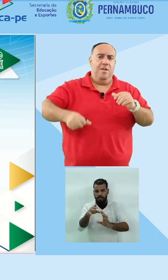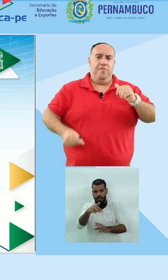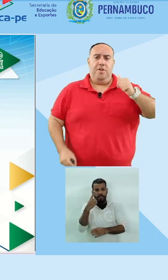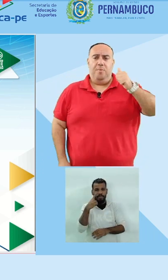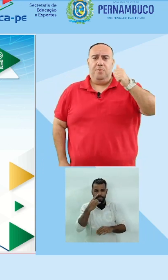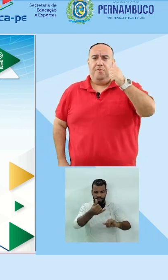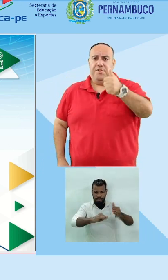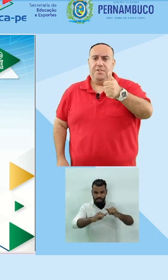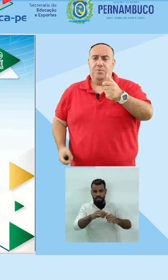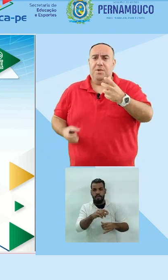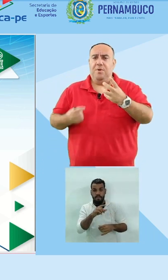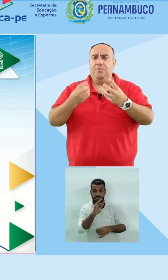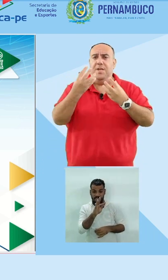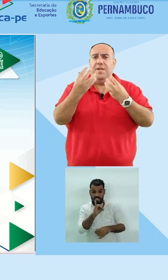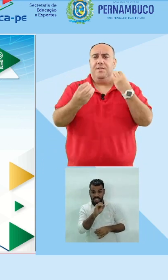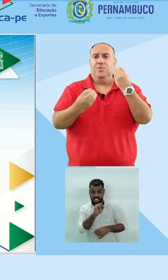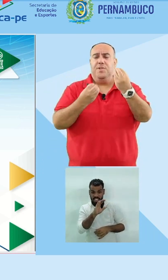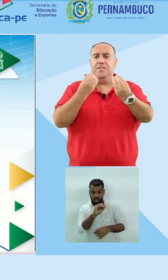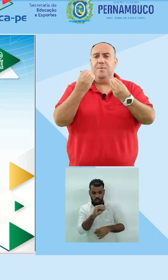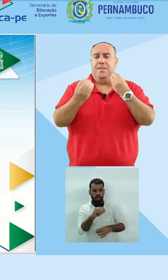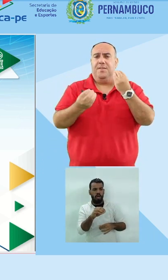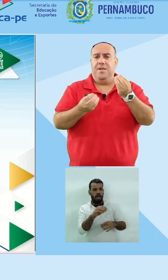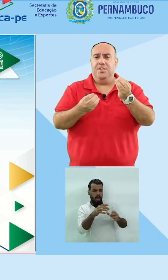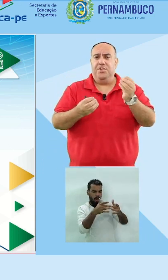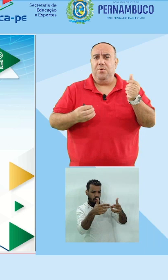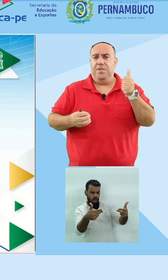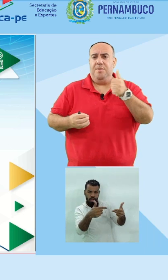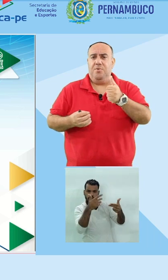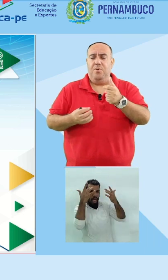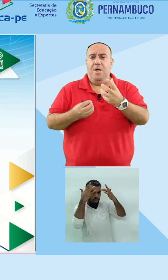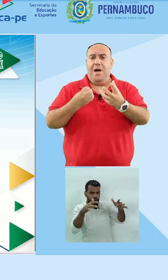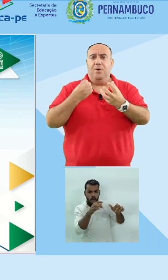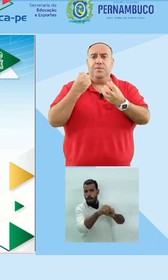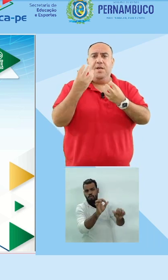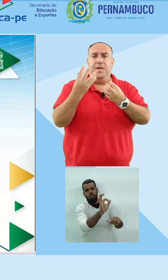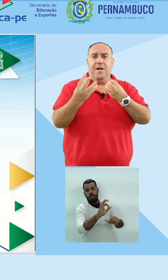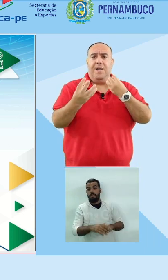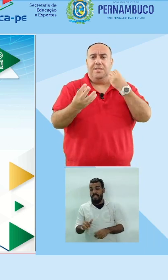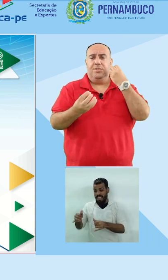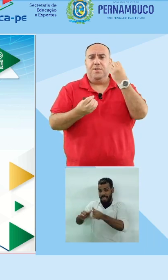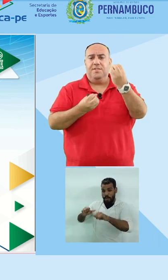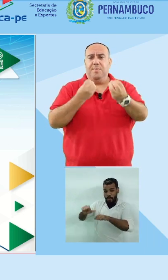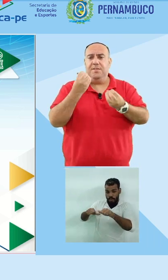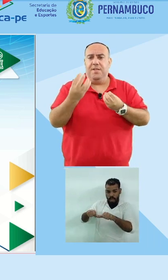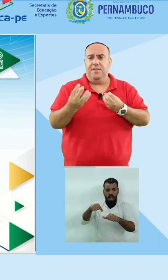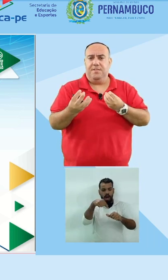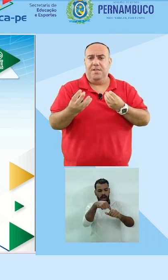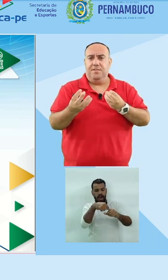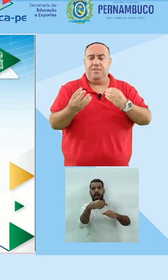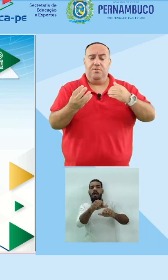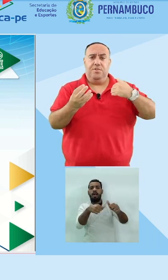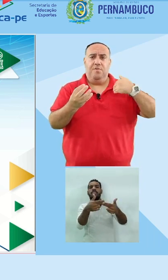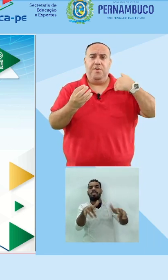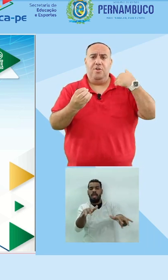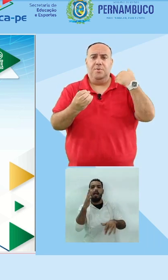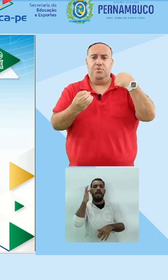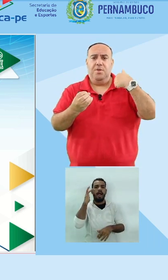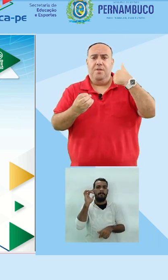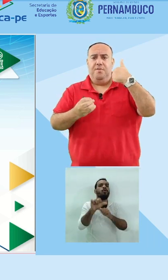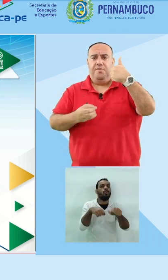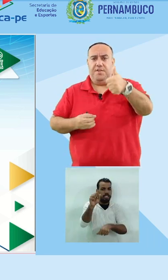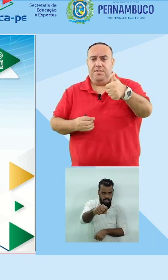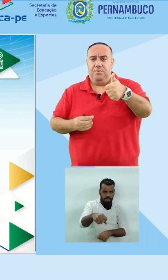química, fenômeno físico não altera a natureza da matéria, já o químico altera a natureza da matéria, tá certo? Então são